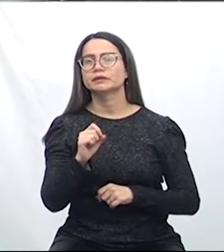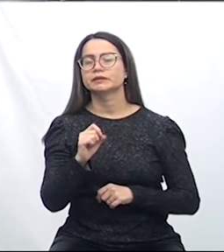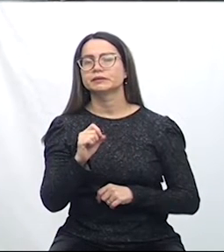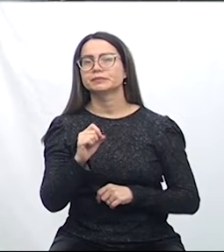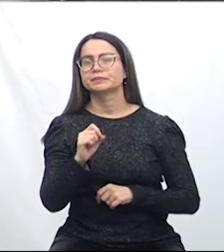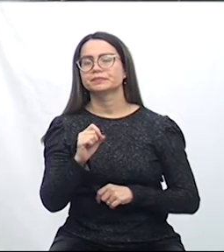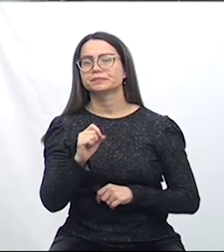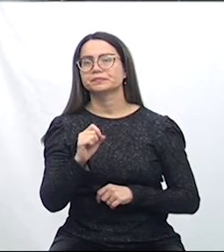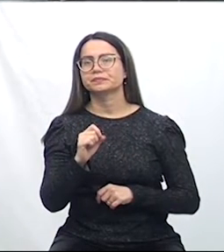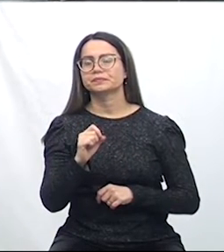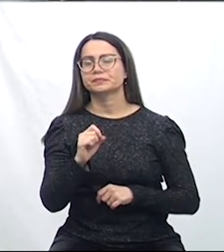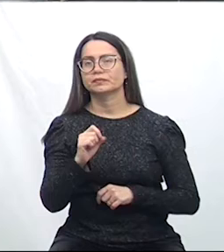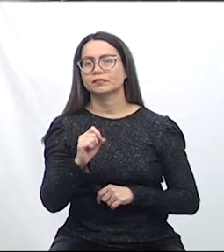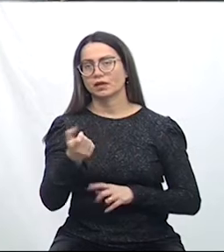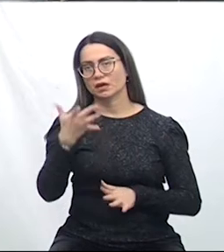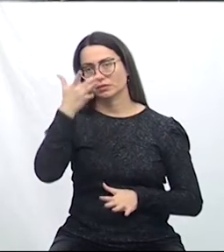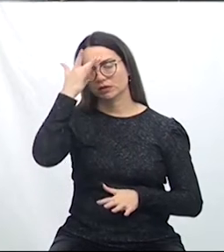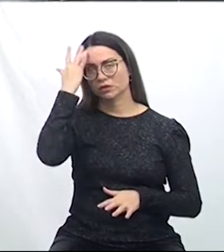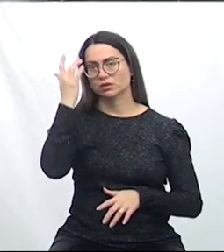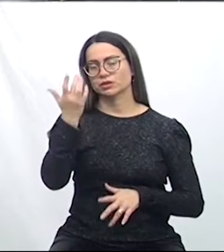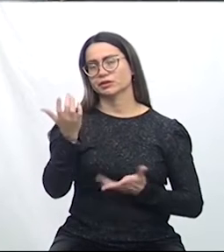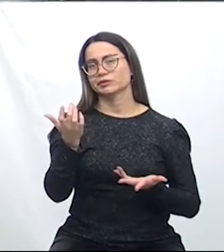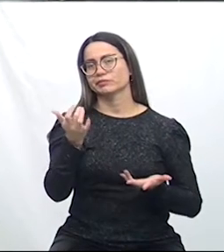espectro alcoólico fetal.